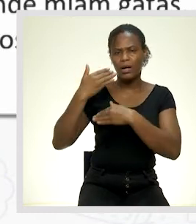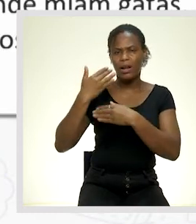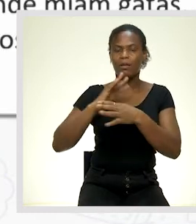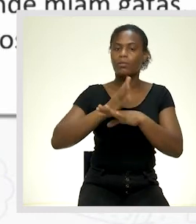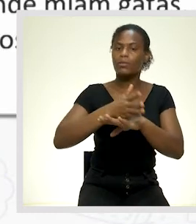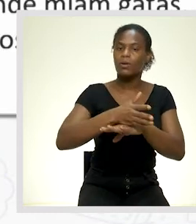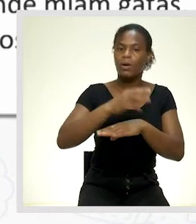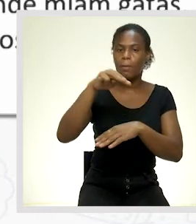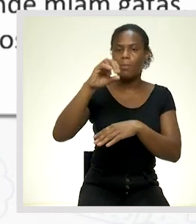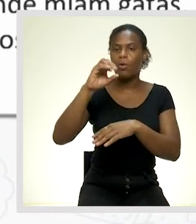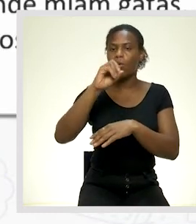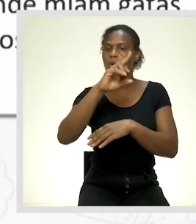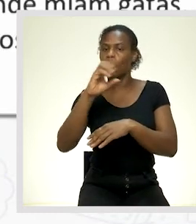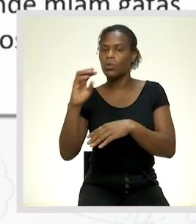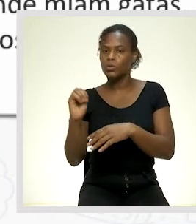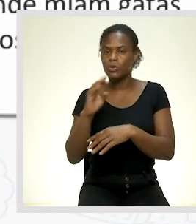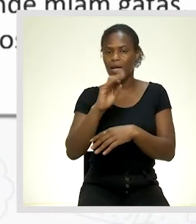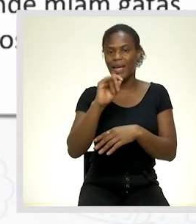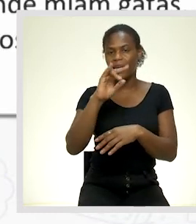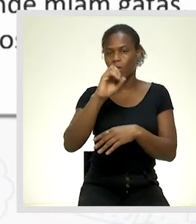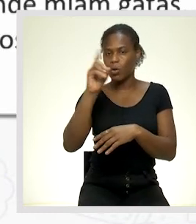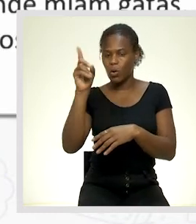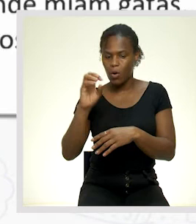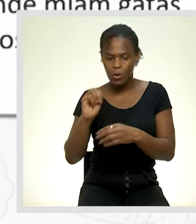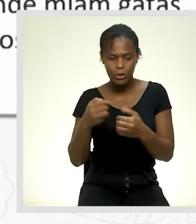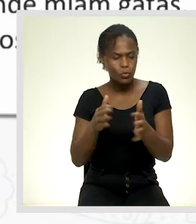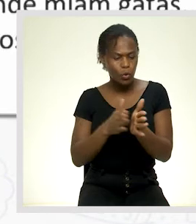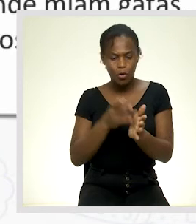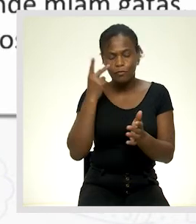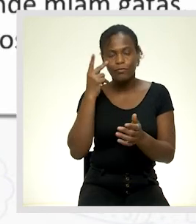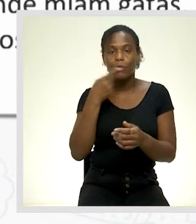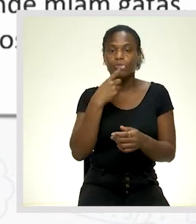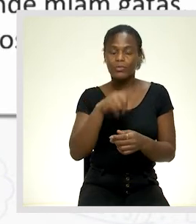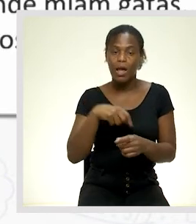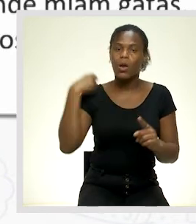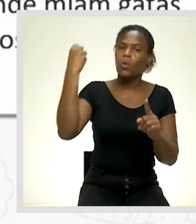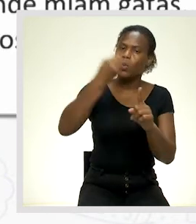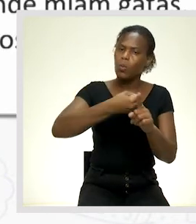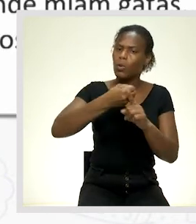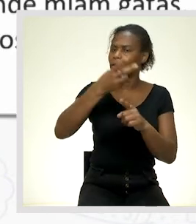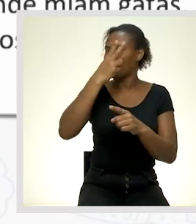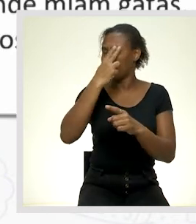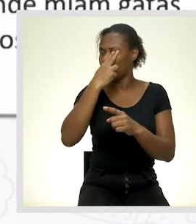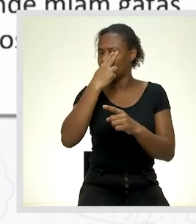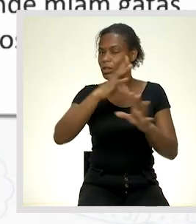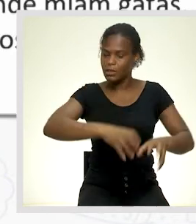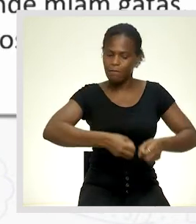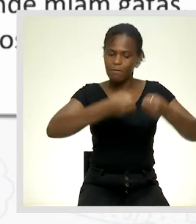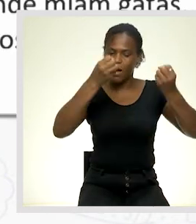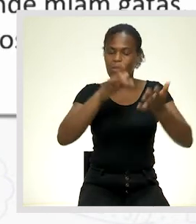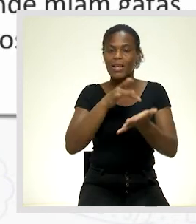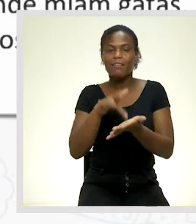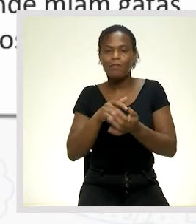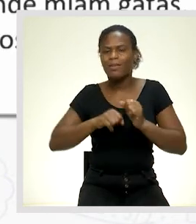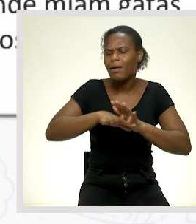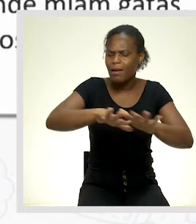mouros, baixéis, heróis, tudo ressuscitado. Luta Camões no sul, salvando o livro a